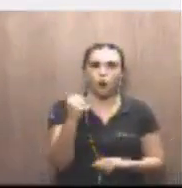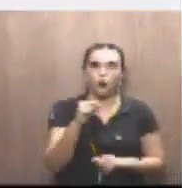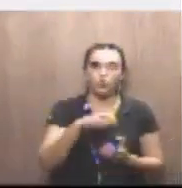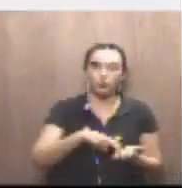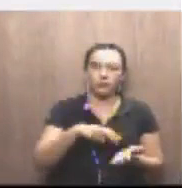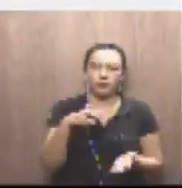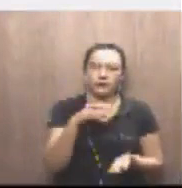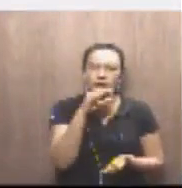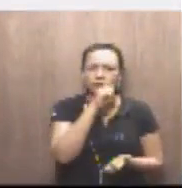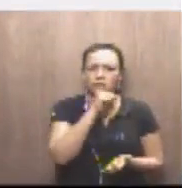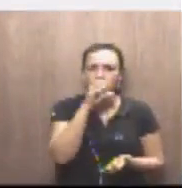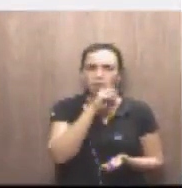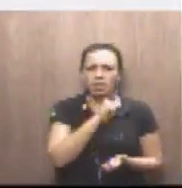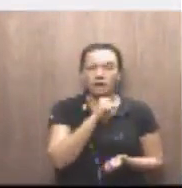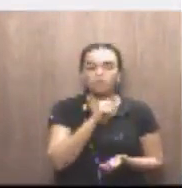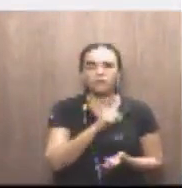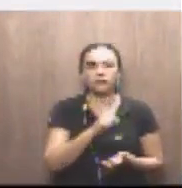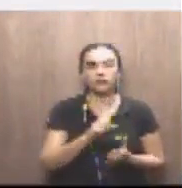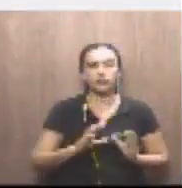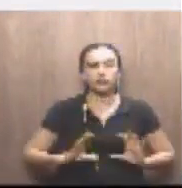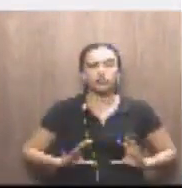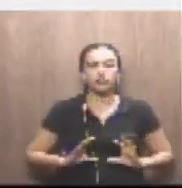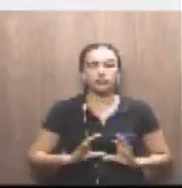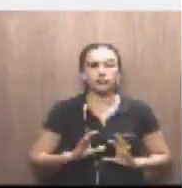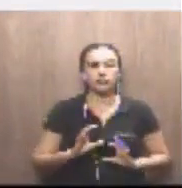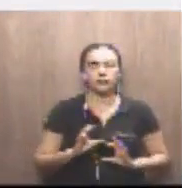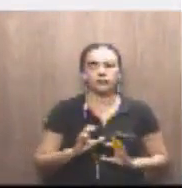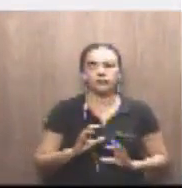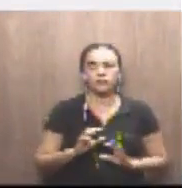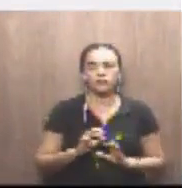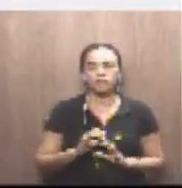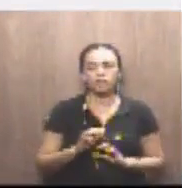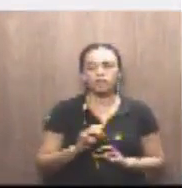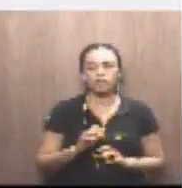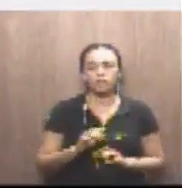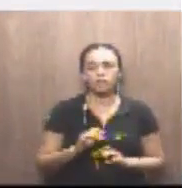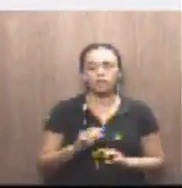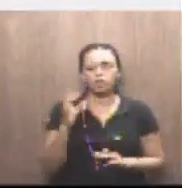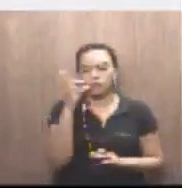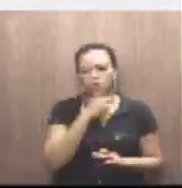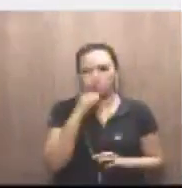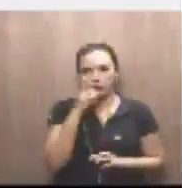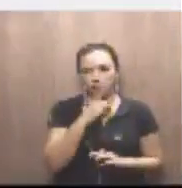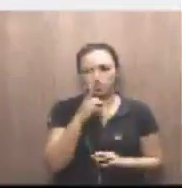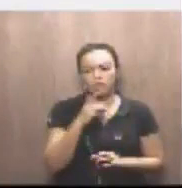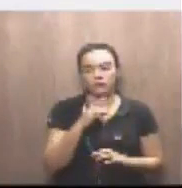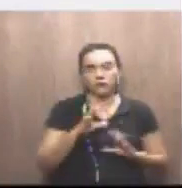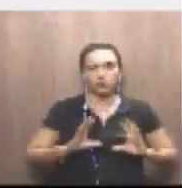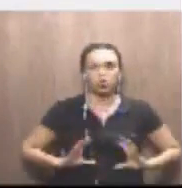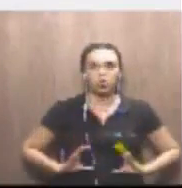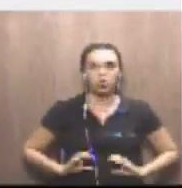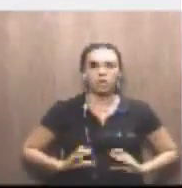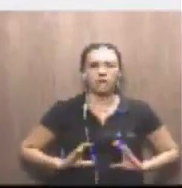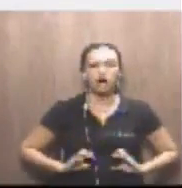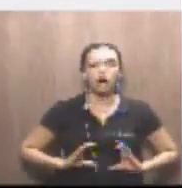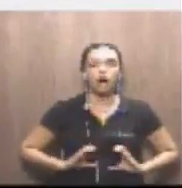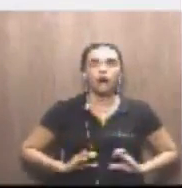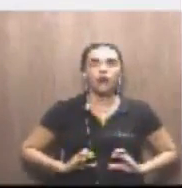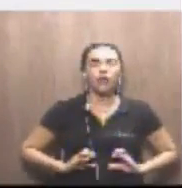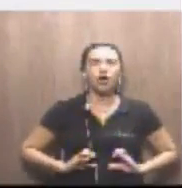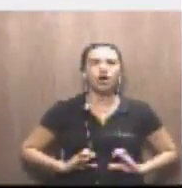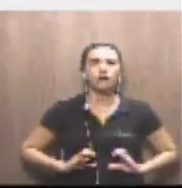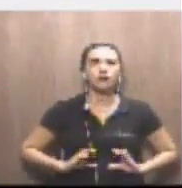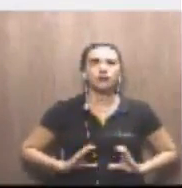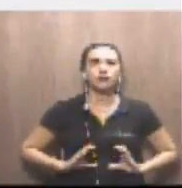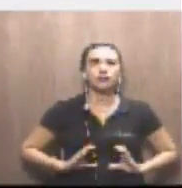do sábado, às 8 horas da manhã do domingo, as contrações simplesmente, o